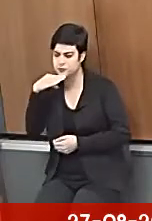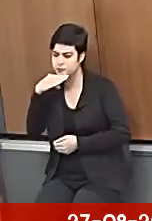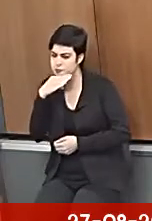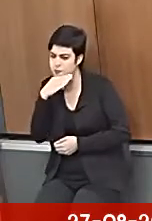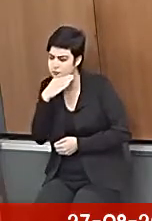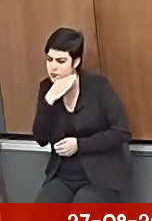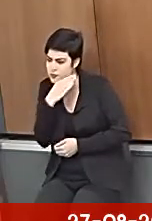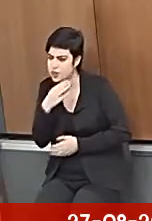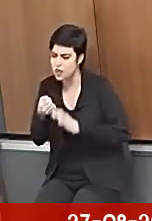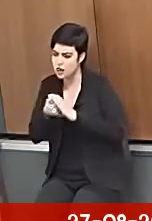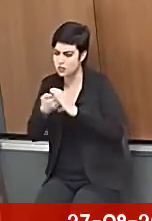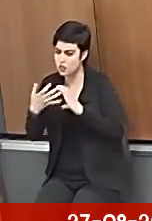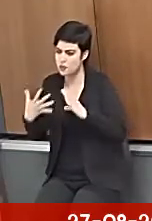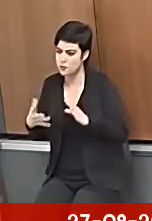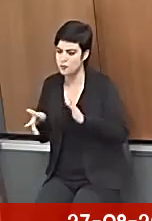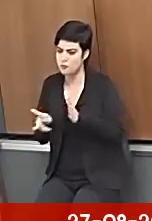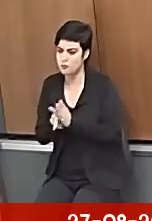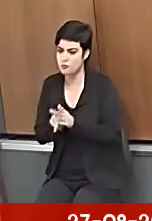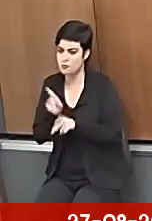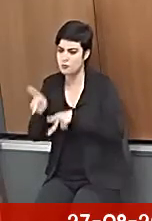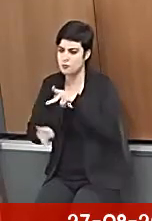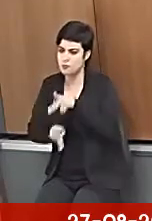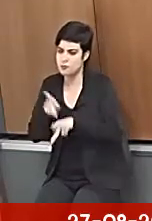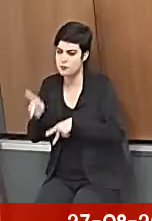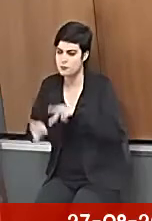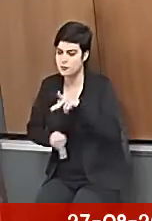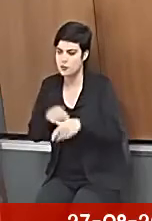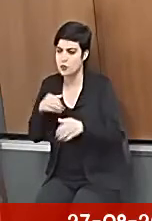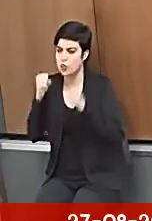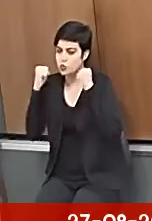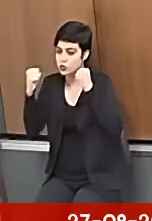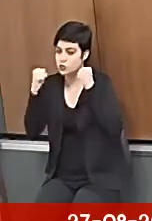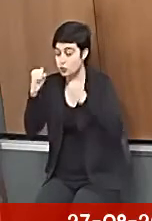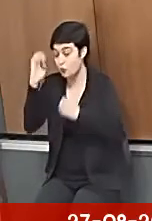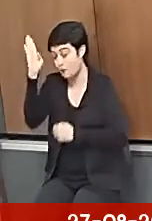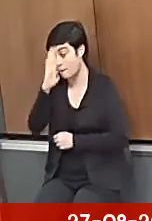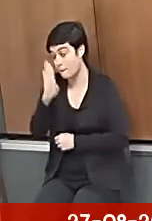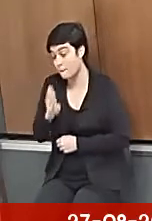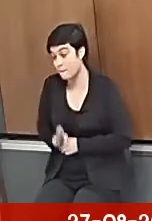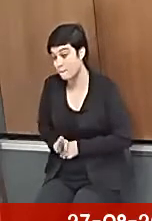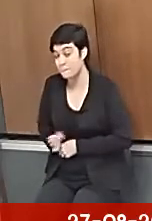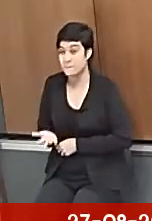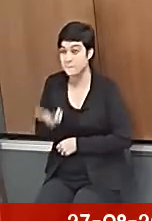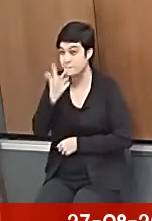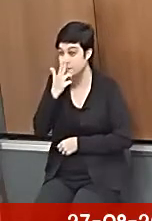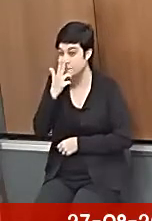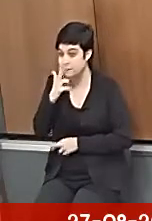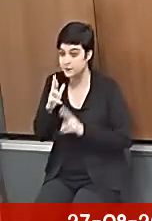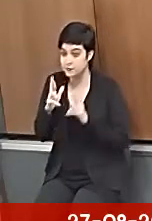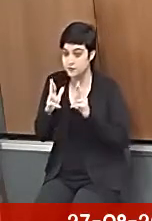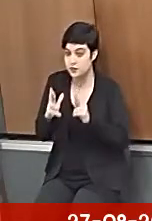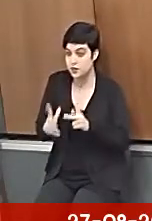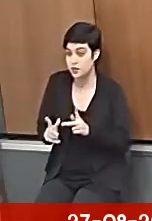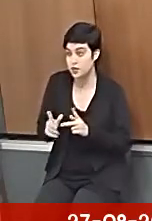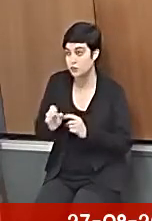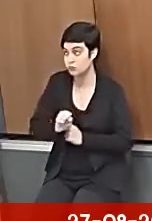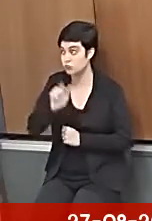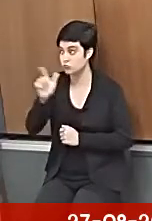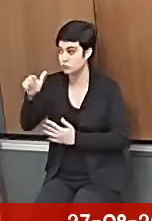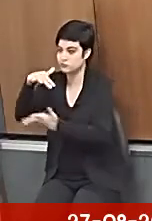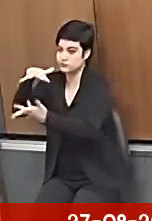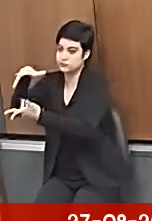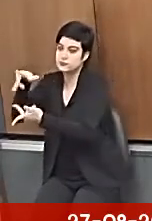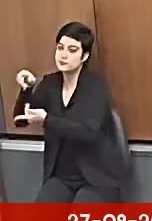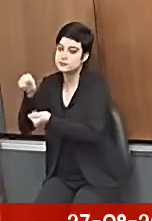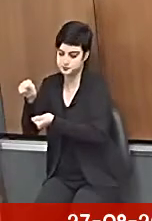nato é luiz renato elas são um pouco diferentes da daquilo que é praticado no mundo